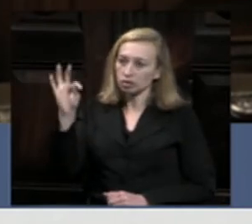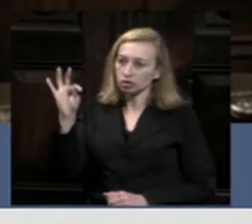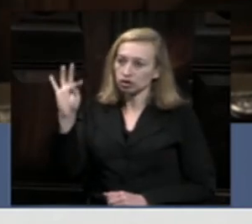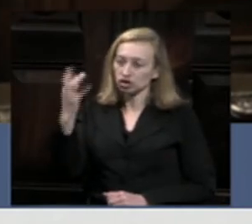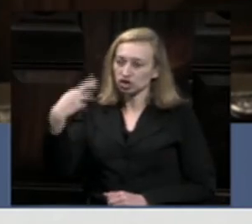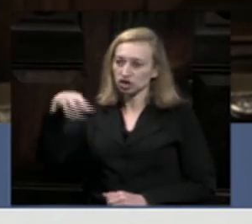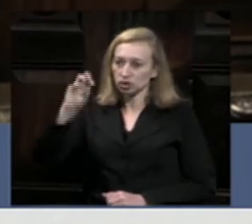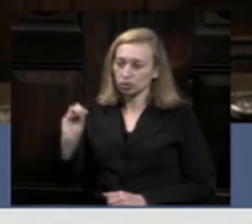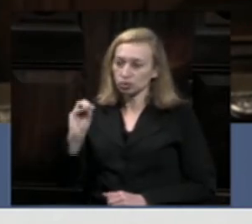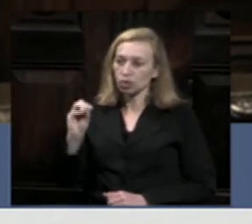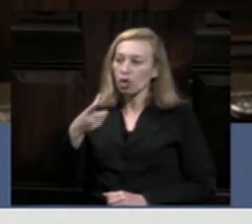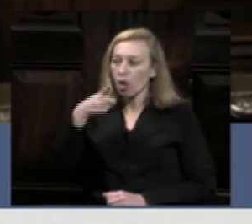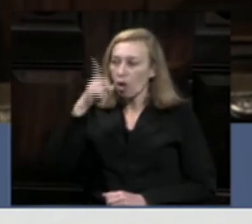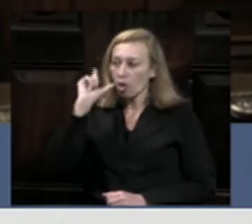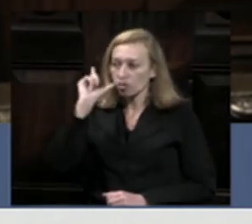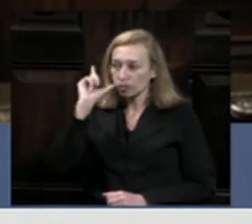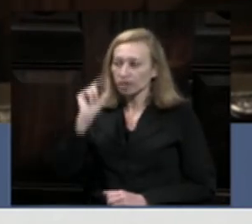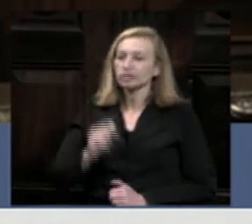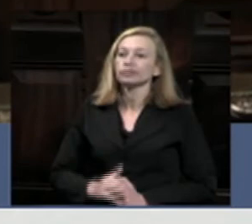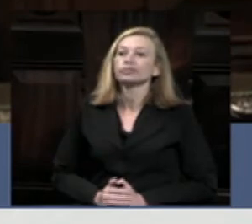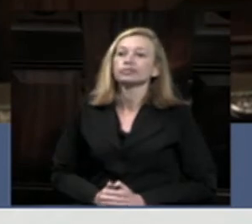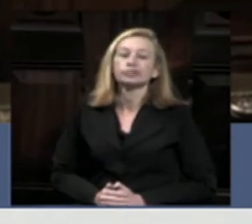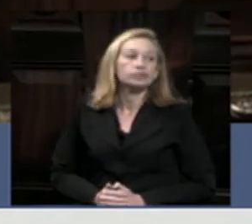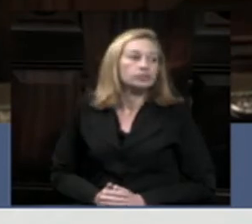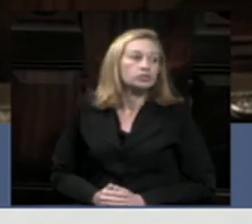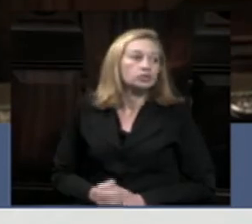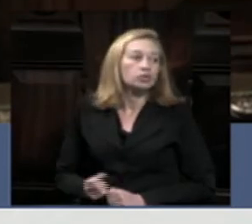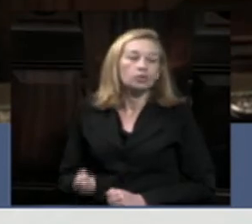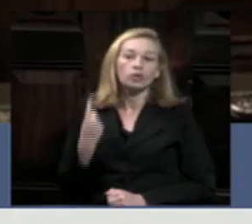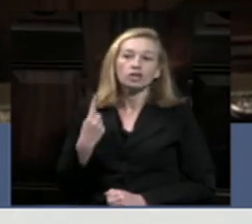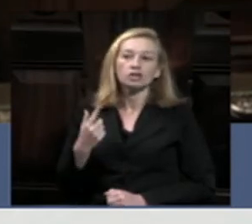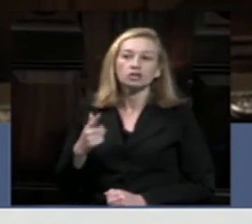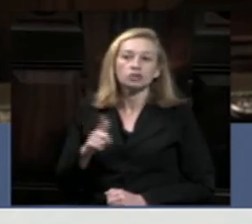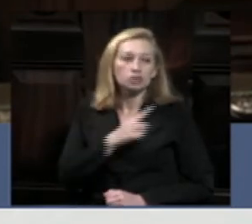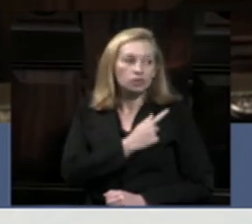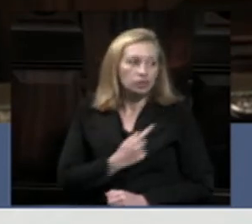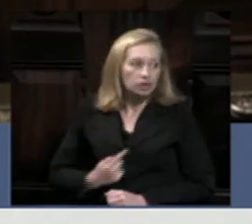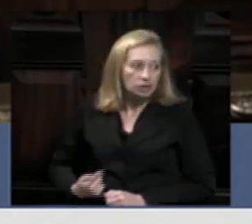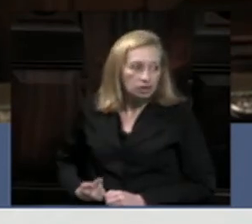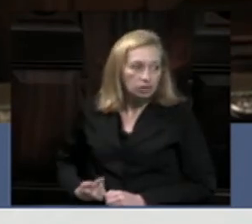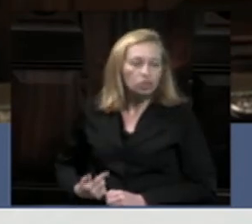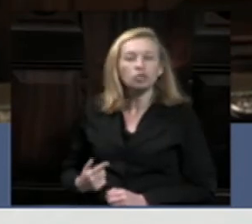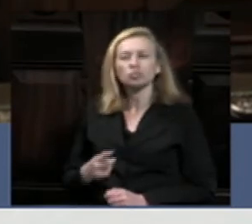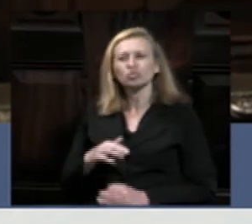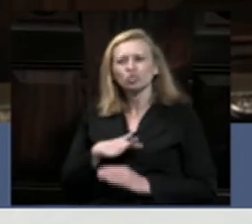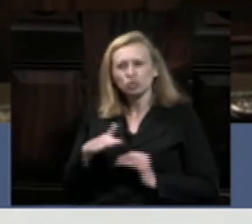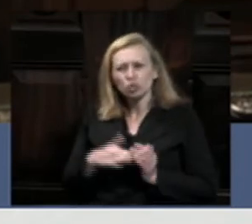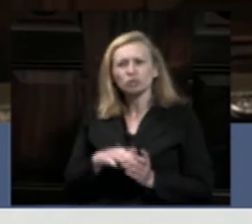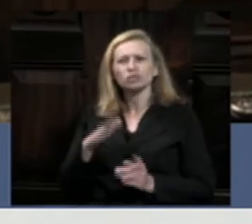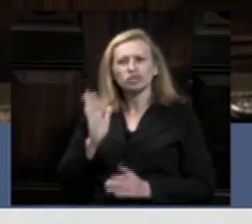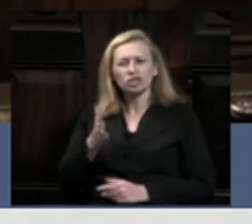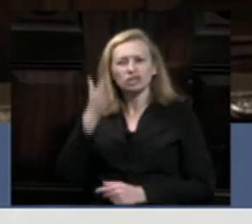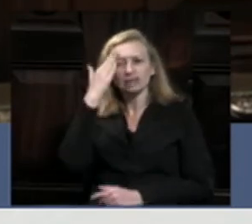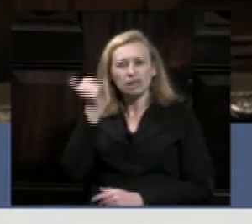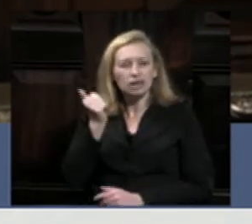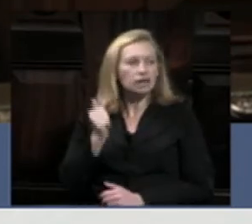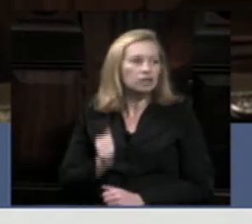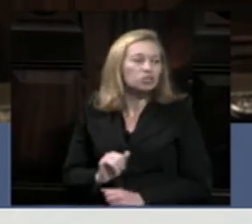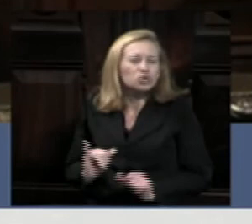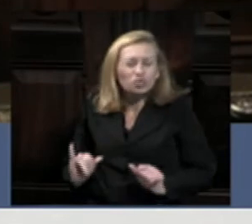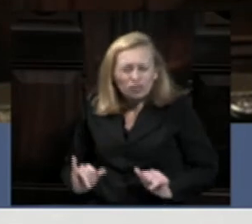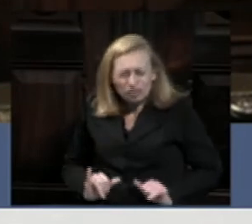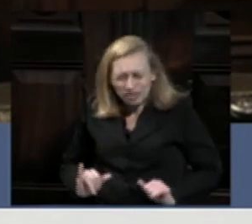No dia de ontem, o ex-governador, como todos sabem,